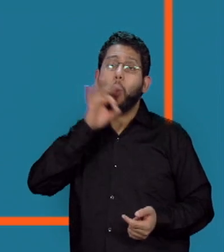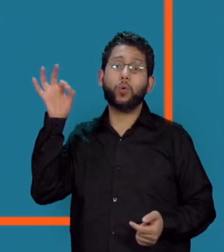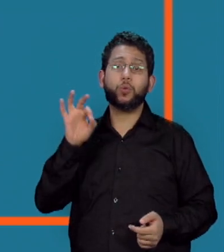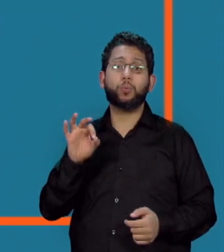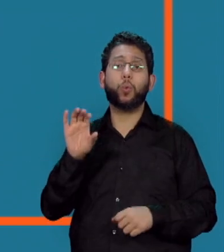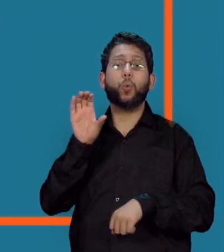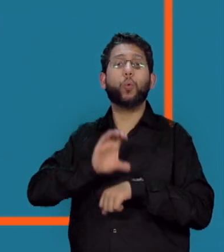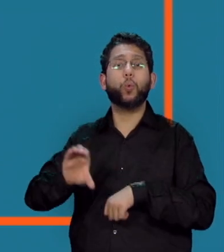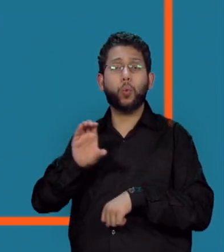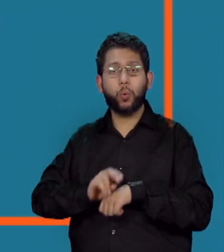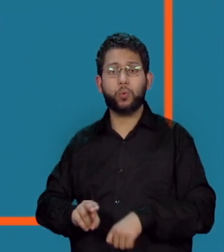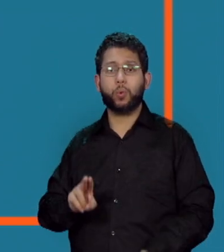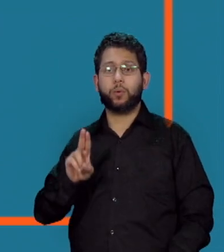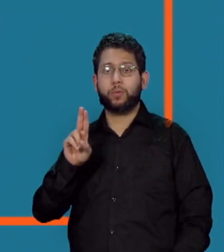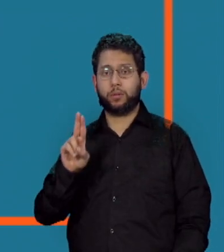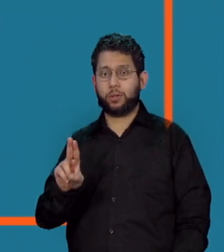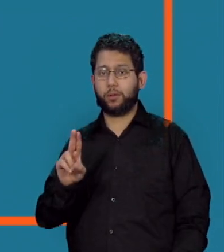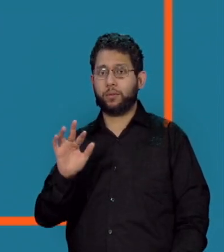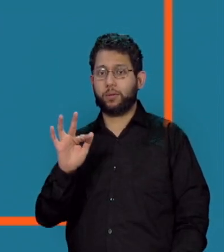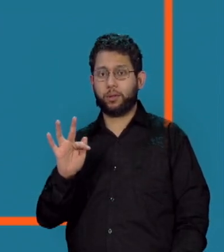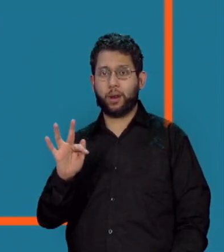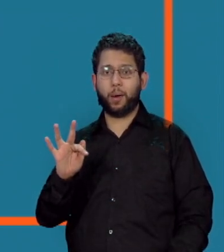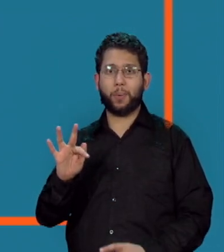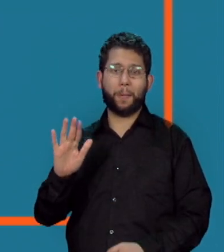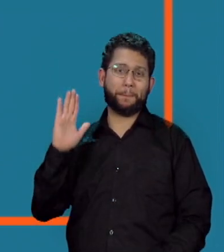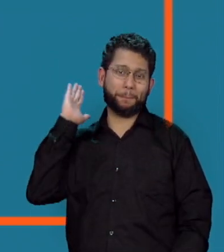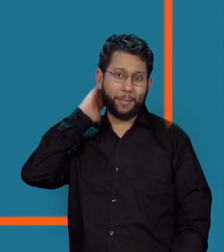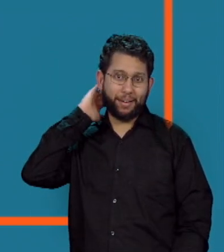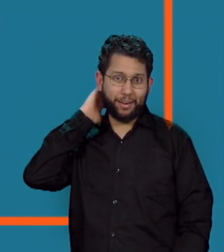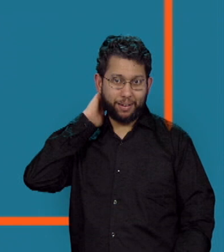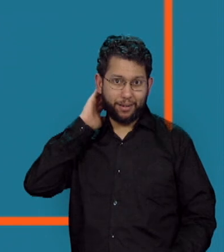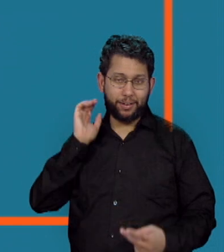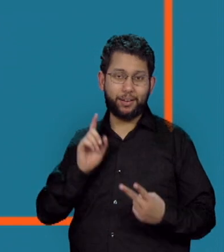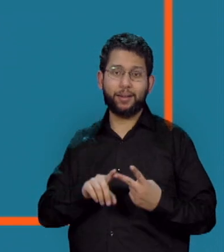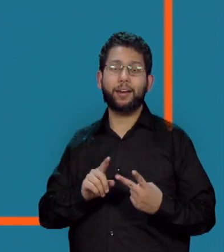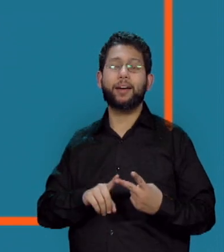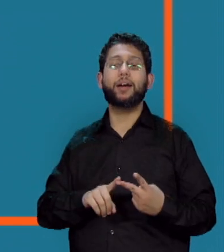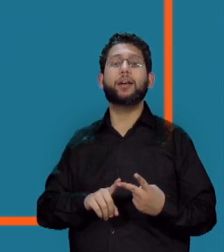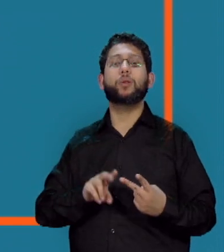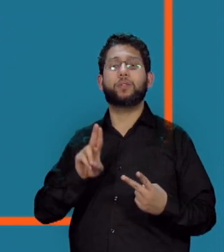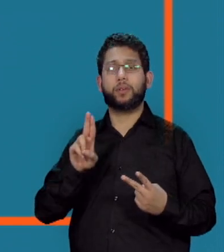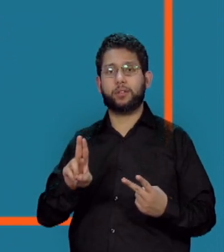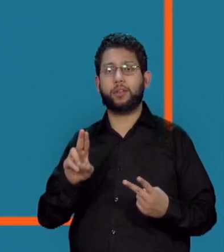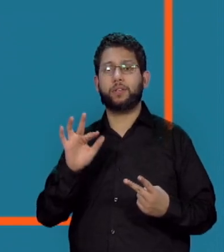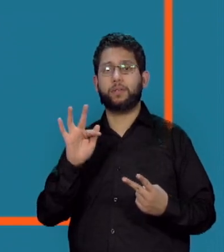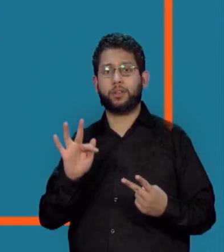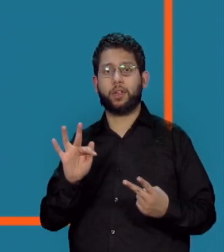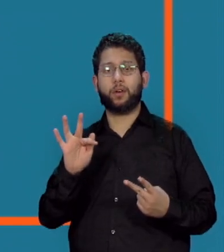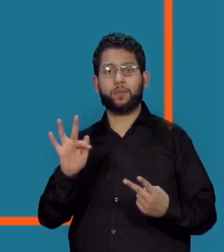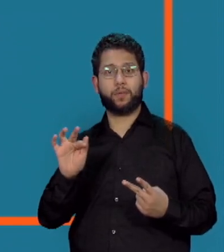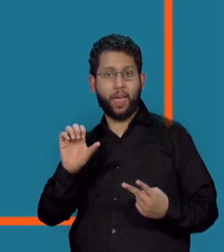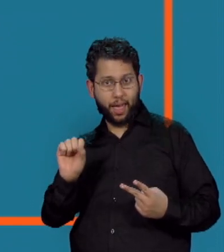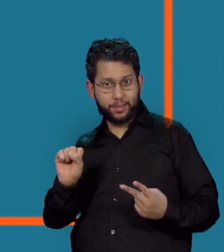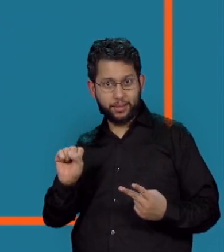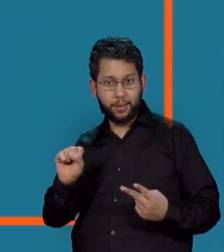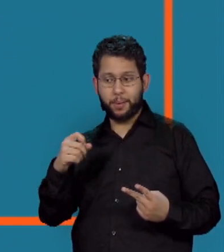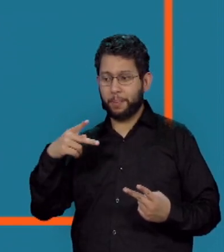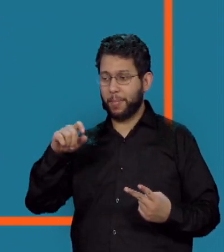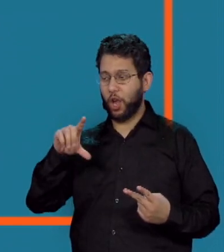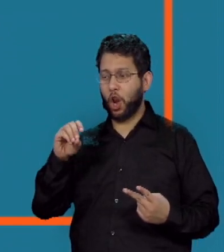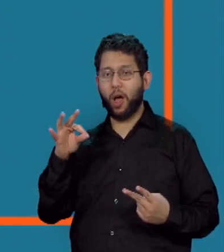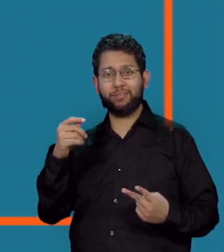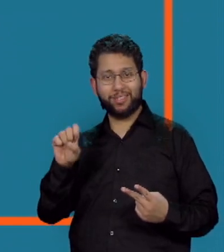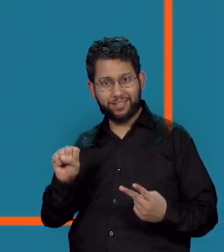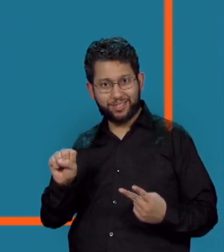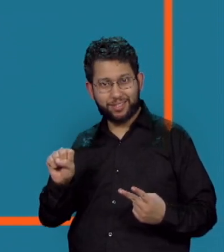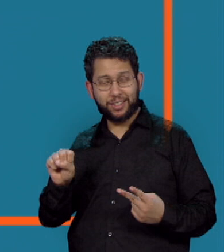na Universidade Federal do Pará, um ótimo curso no outro extremo do Brasil, que é a Universidade Federal de Pelotas, que tem um curso de